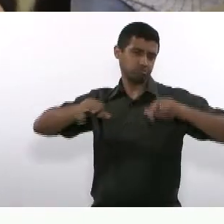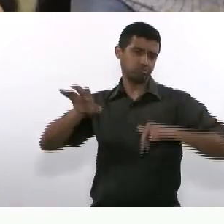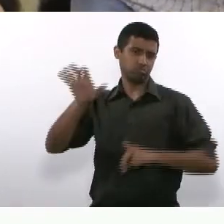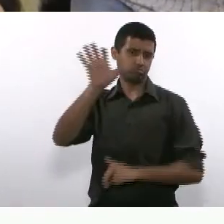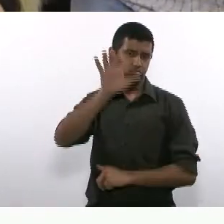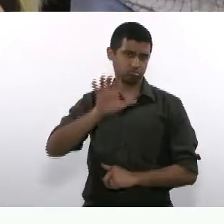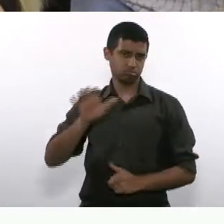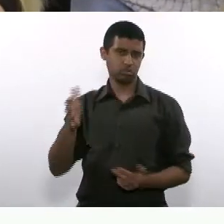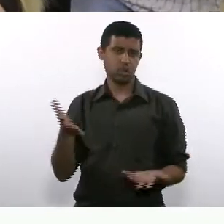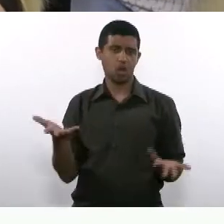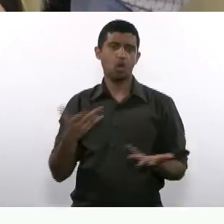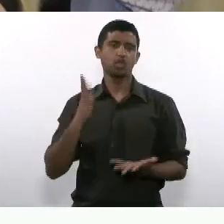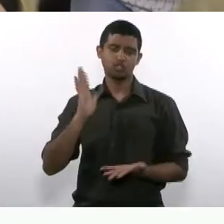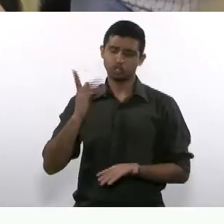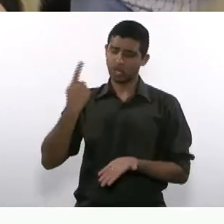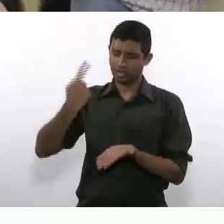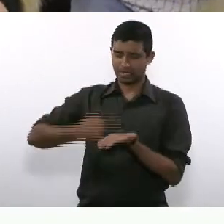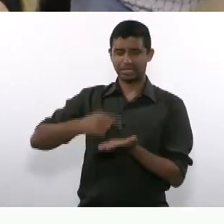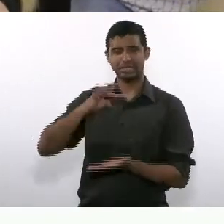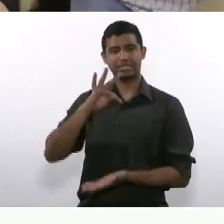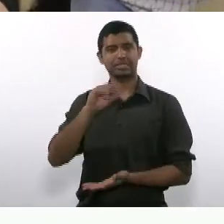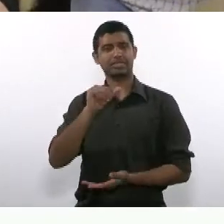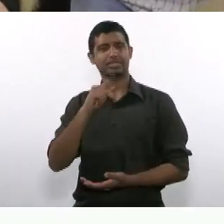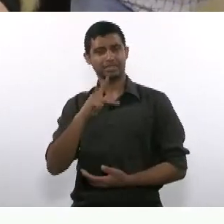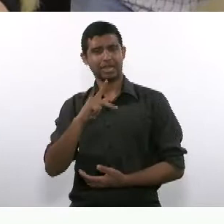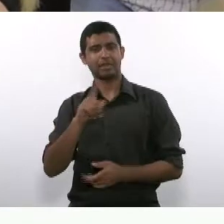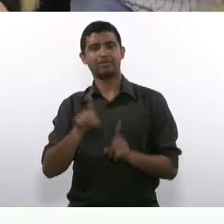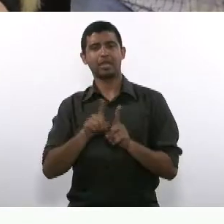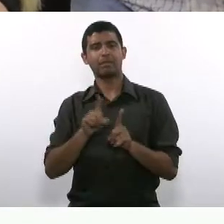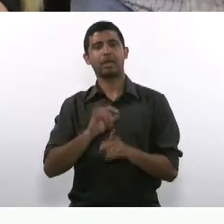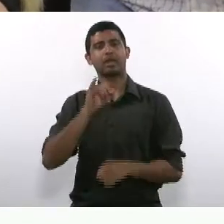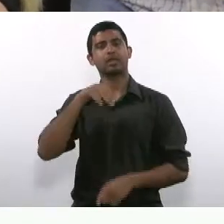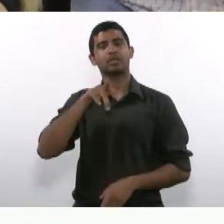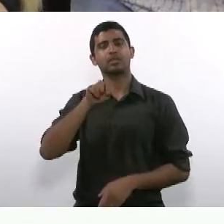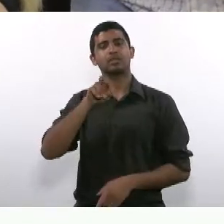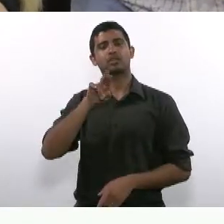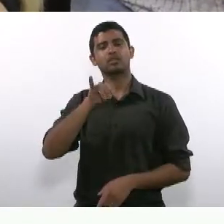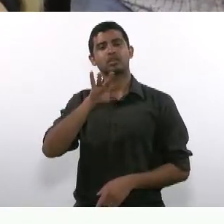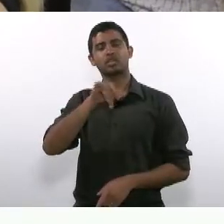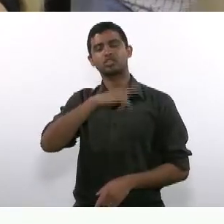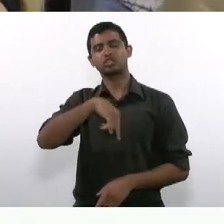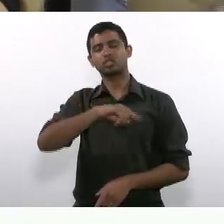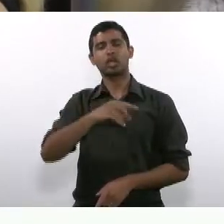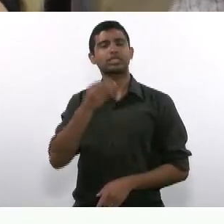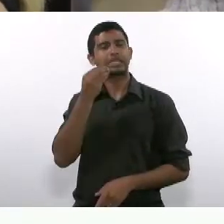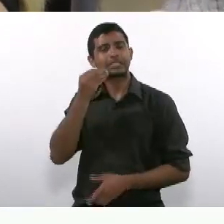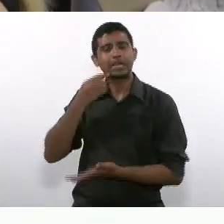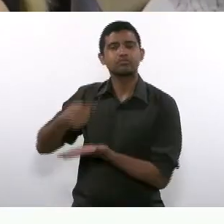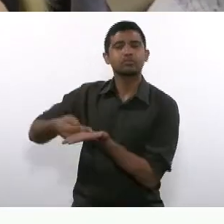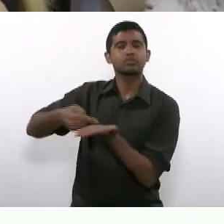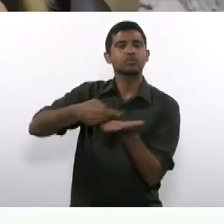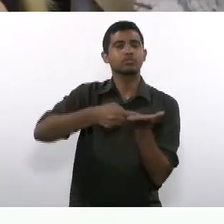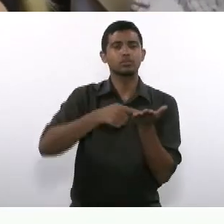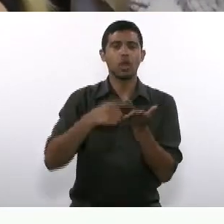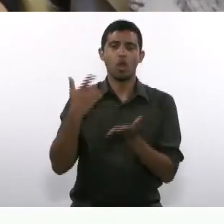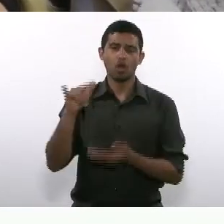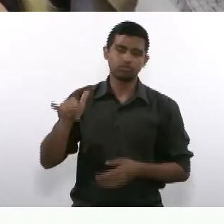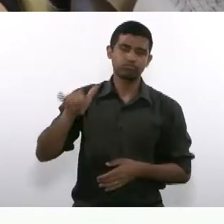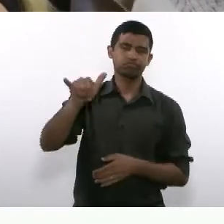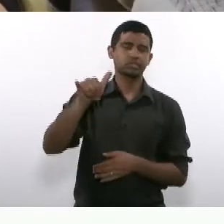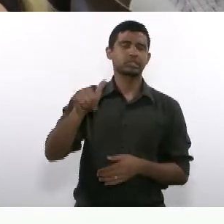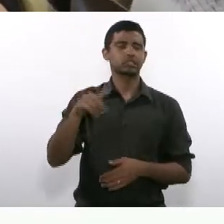tem isso fechado com a TAP e com a Emirates, e estamos trabalhando com outras companhias aéreas para que a gente também tenha esse produto na prateleira.